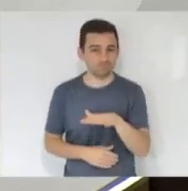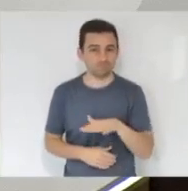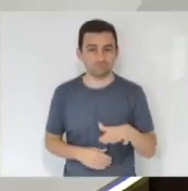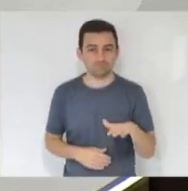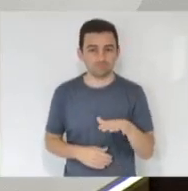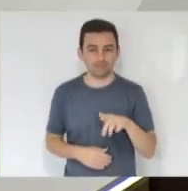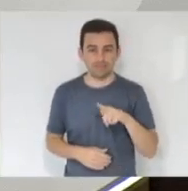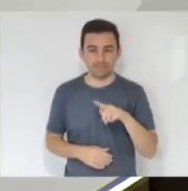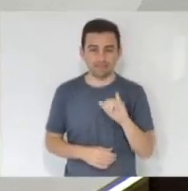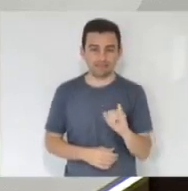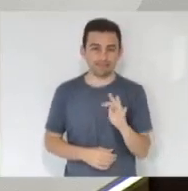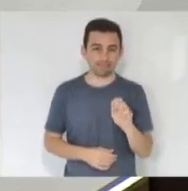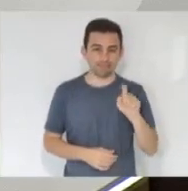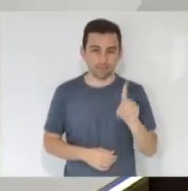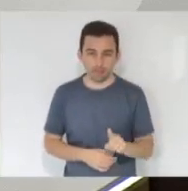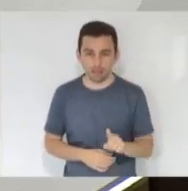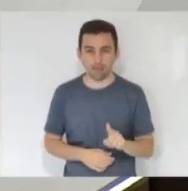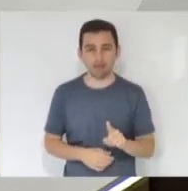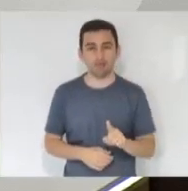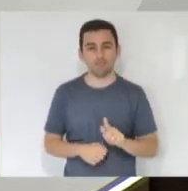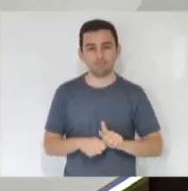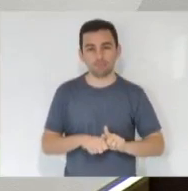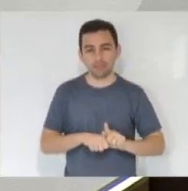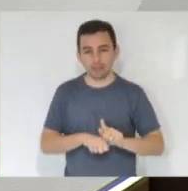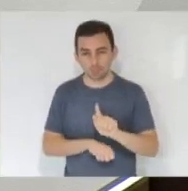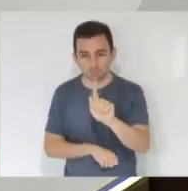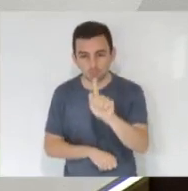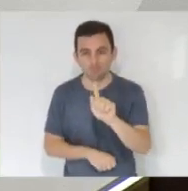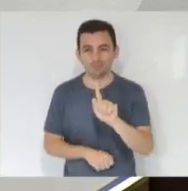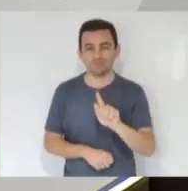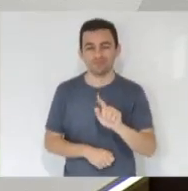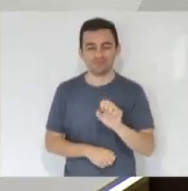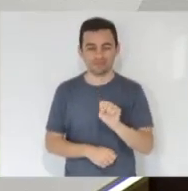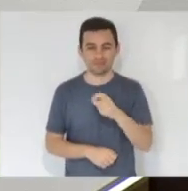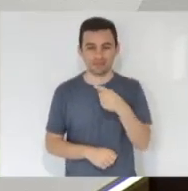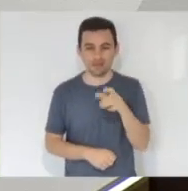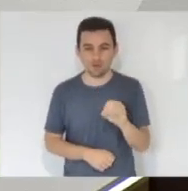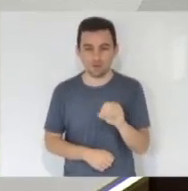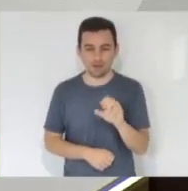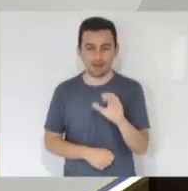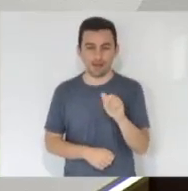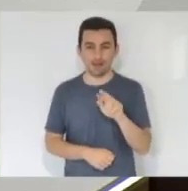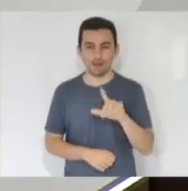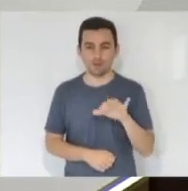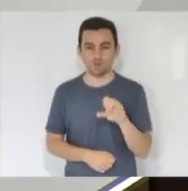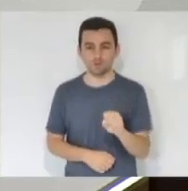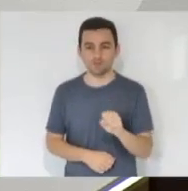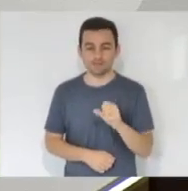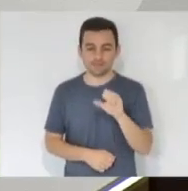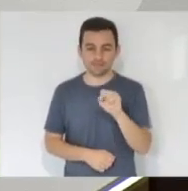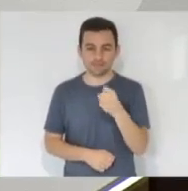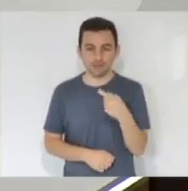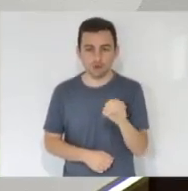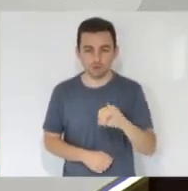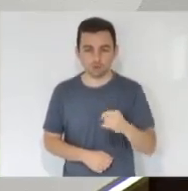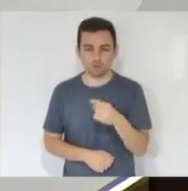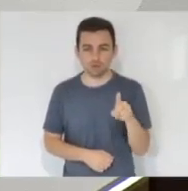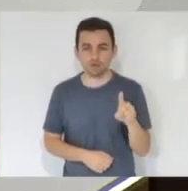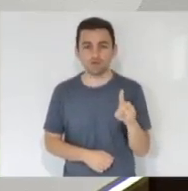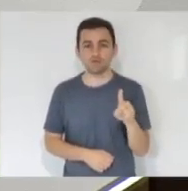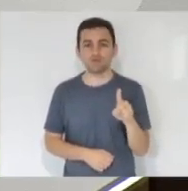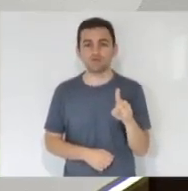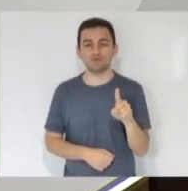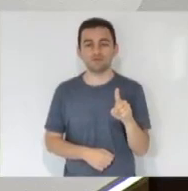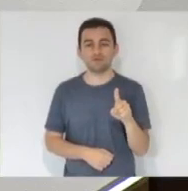Itá, Piratuba, São Carlos, agora São João, Imperatriz, a região aqui